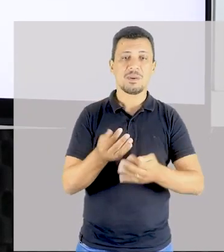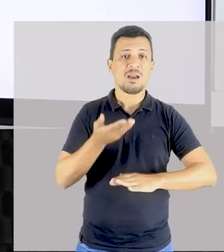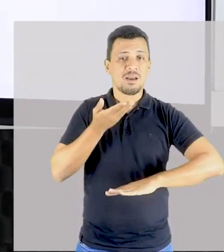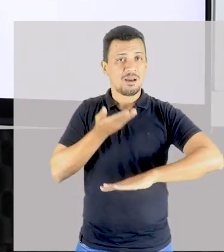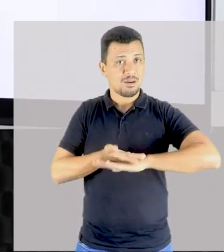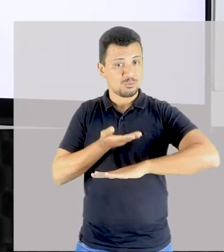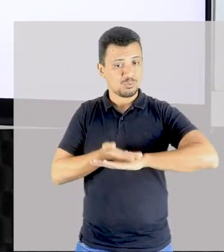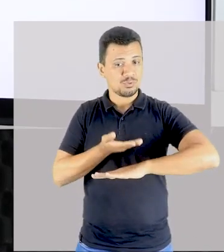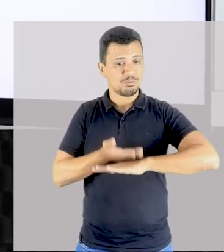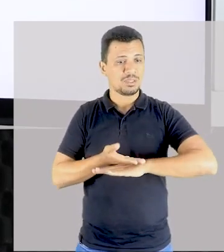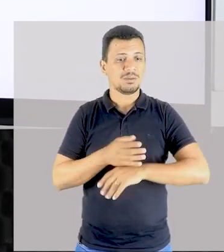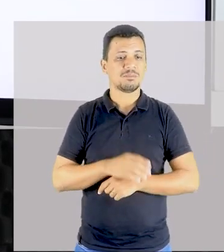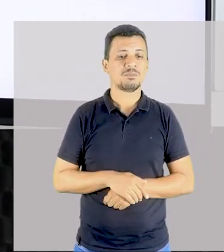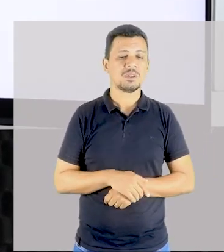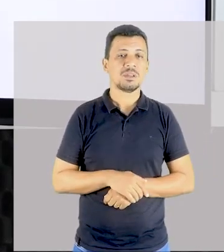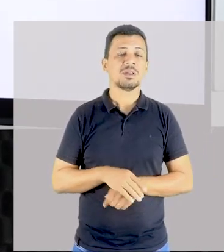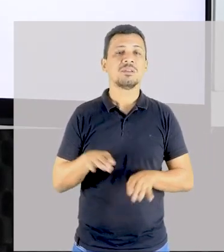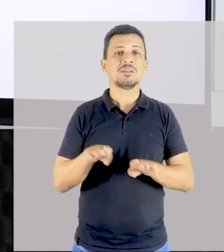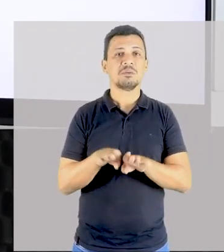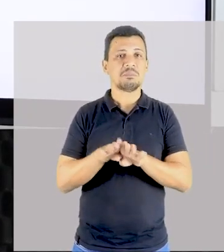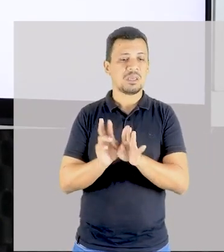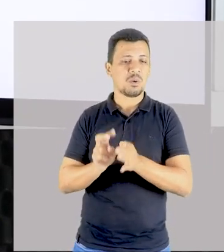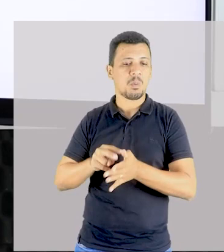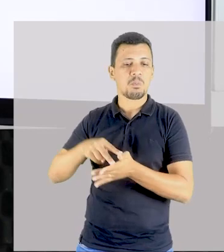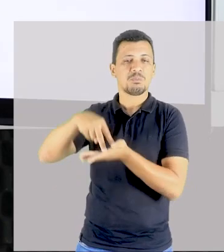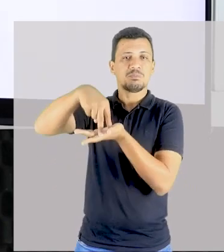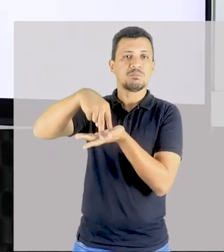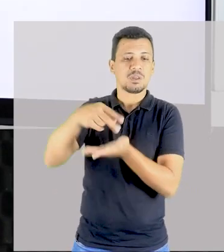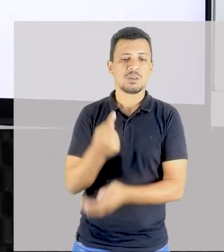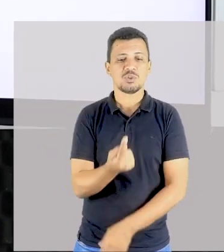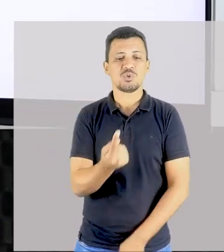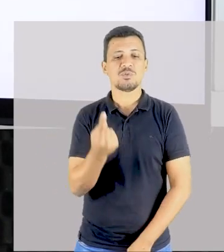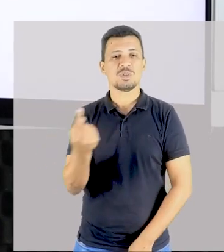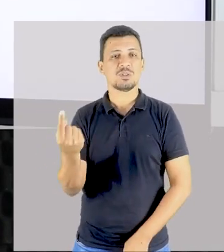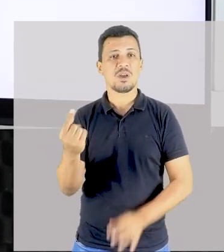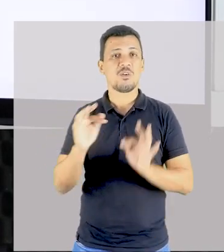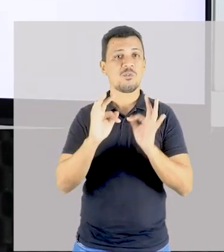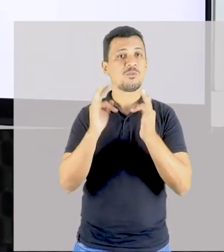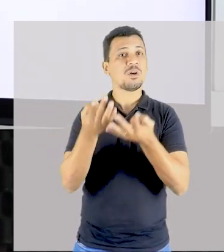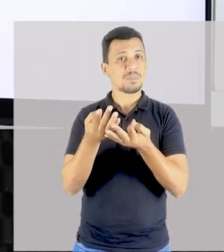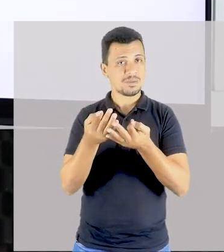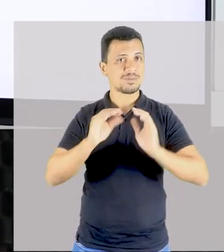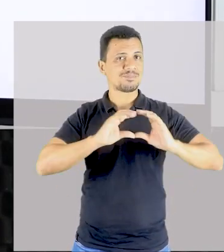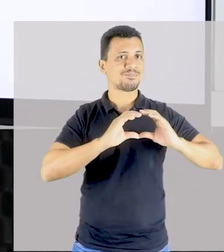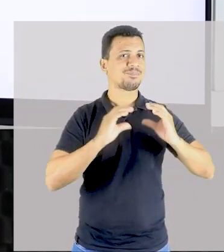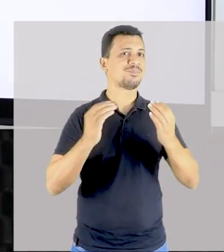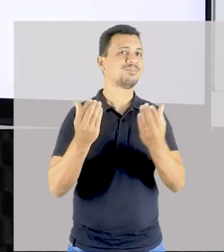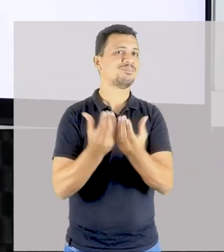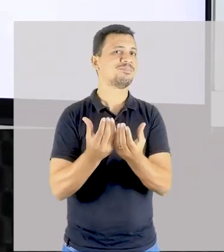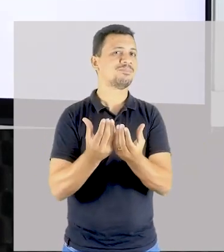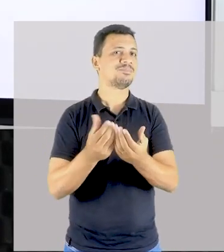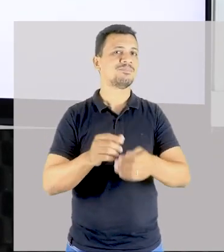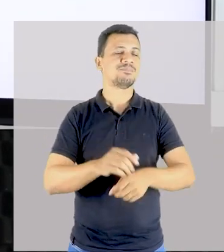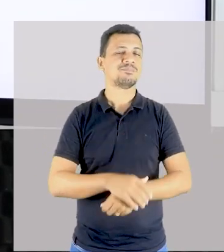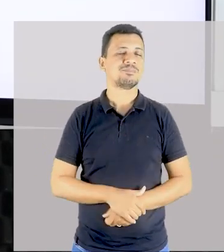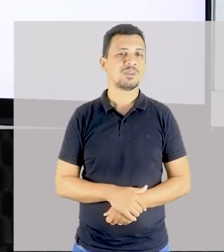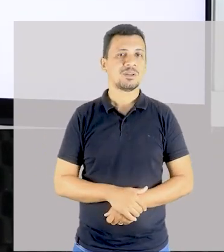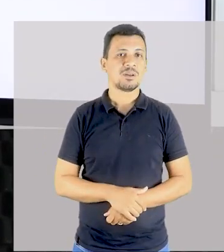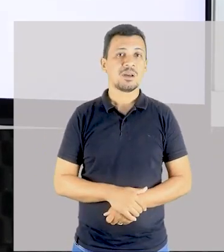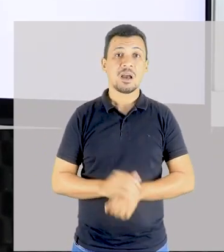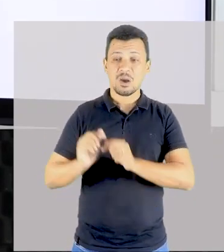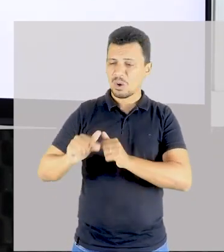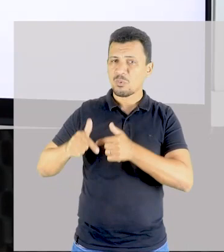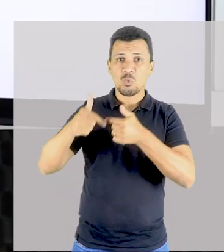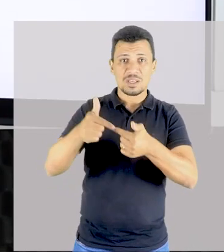a autonomia e o protagonismo dos indivíduos famílias e comunidades então qualquer